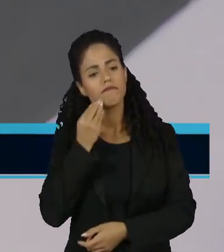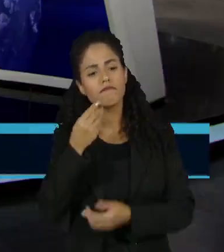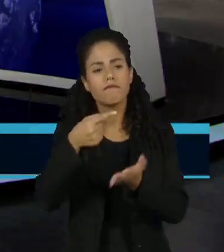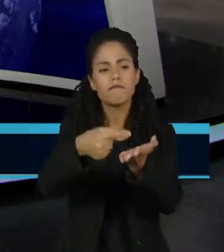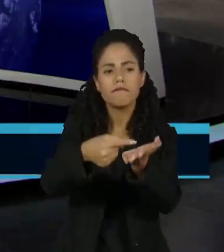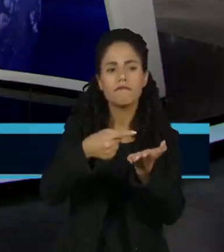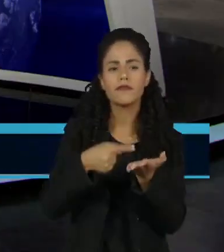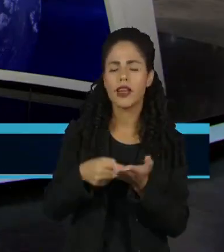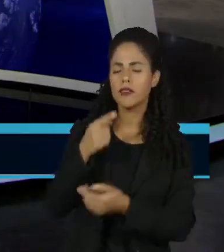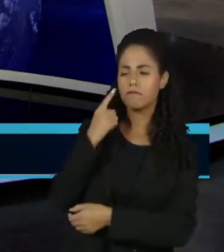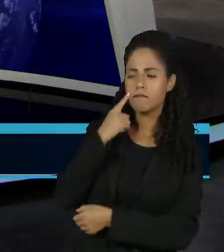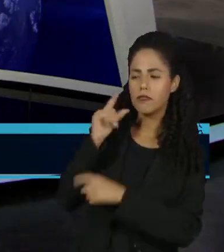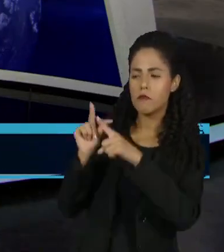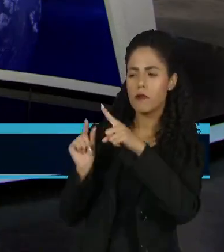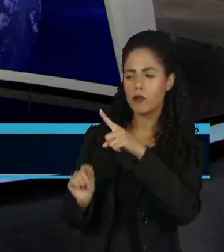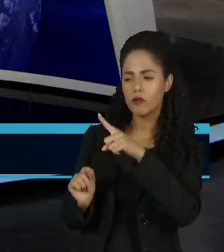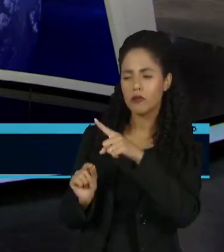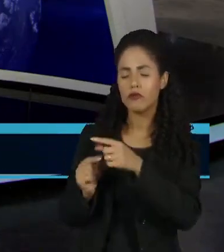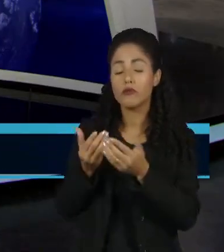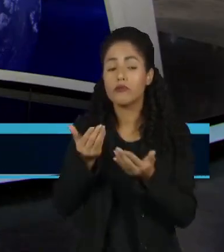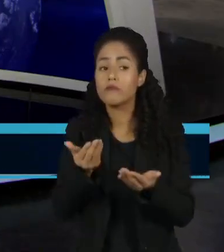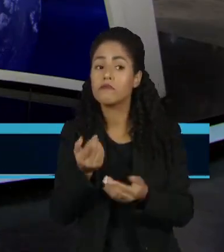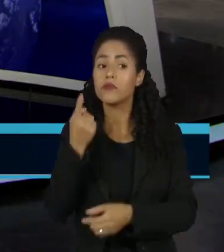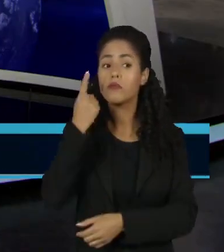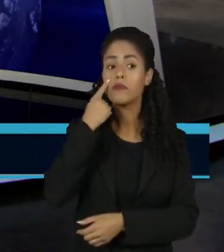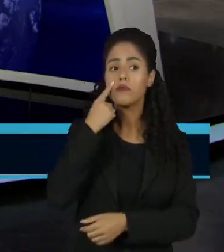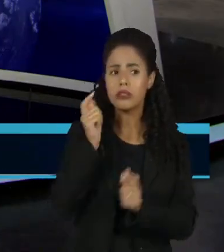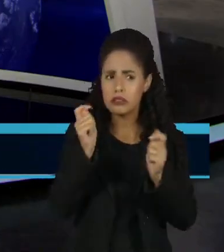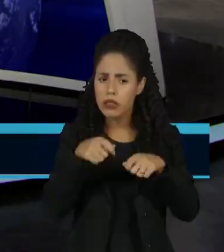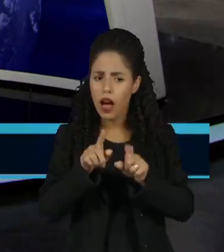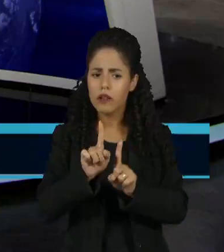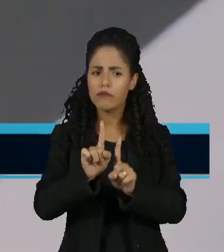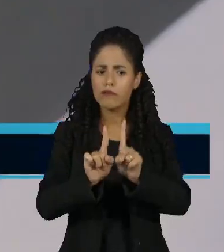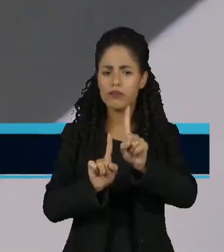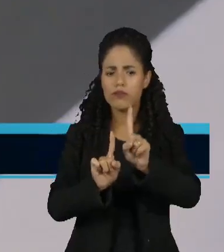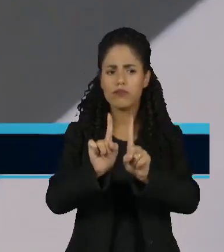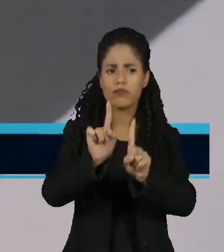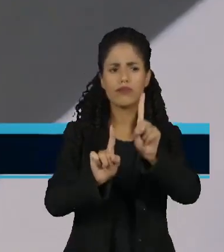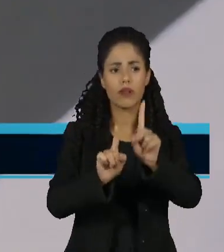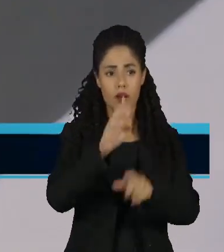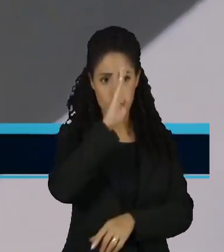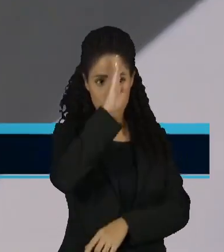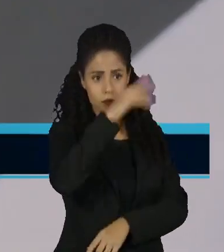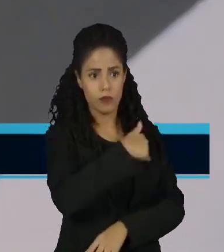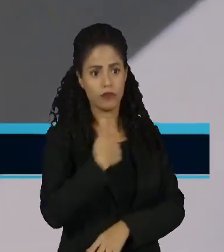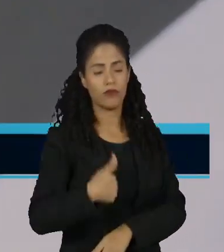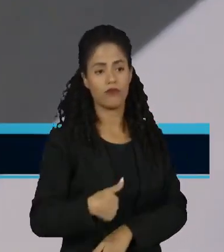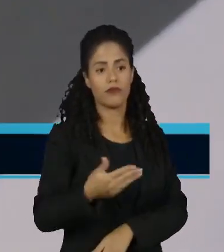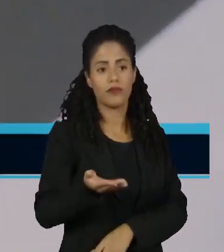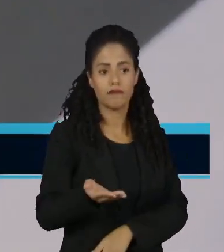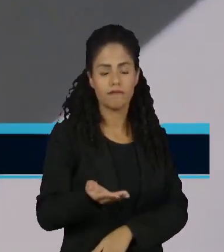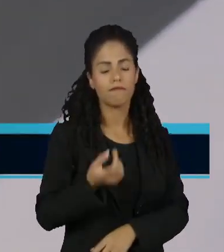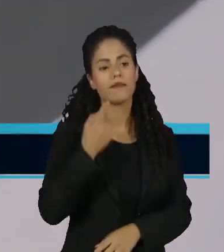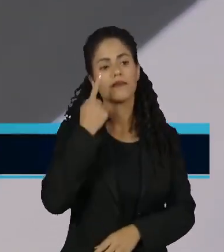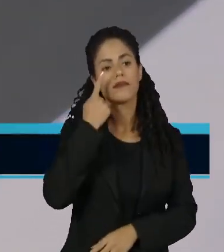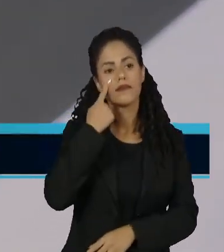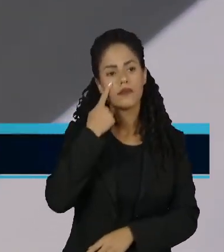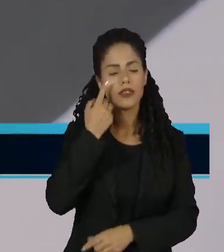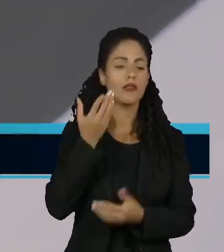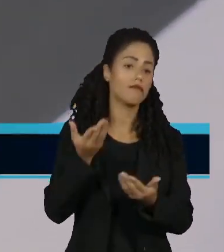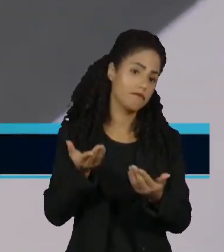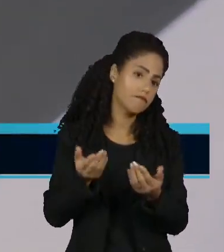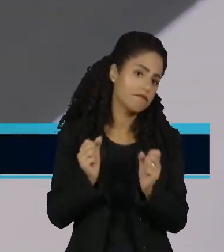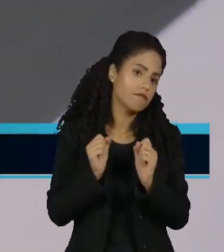com o Mercosul, está abrindo espaço para grandes concorrentes, principalmente a China. E claro que